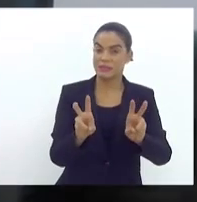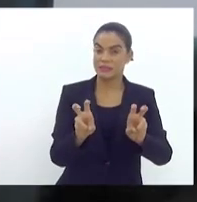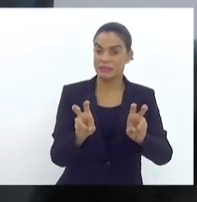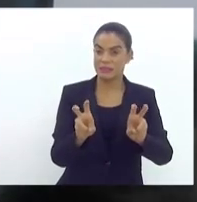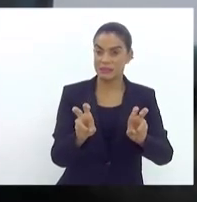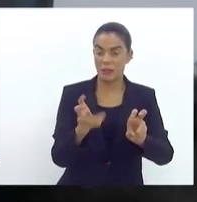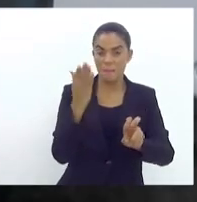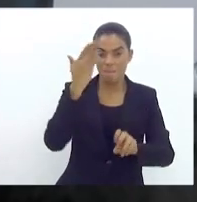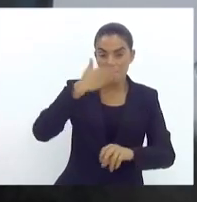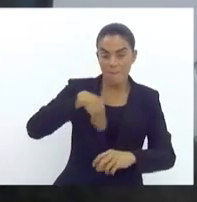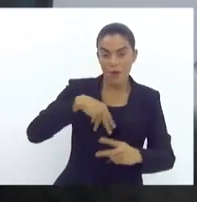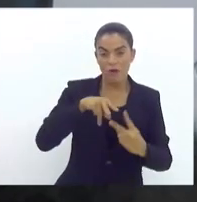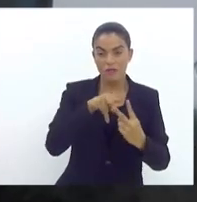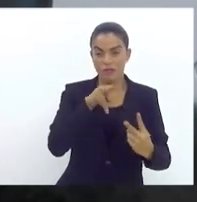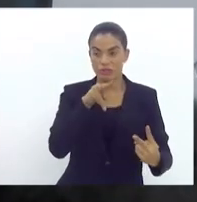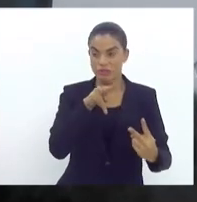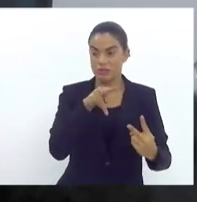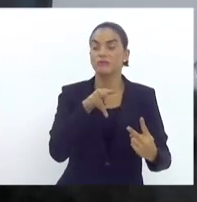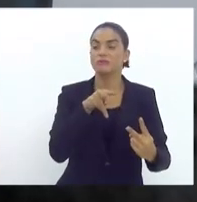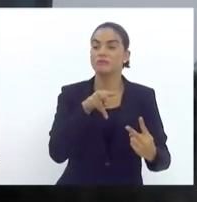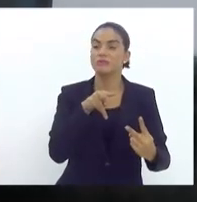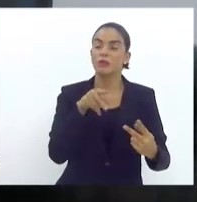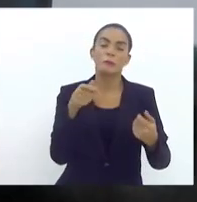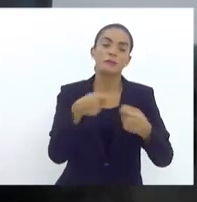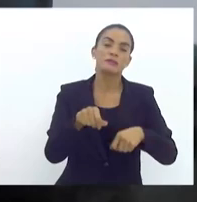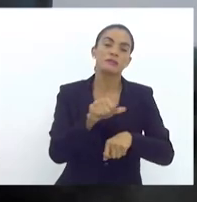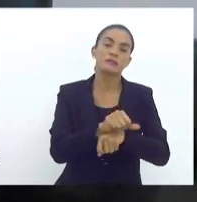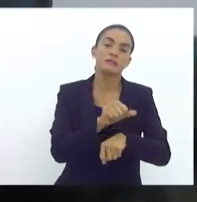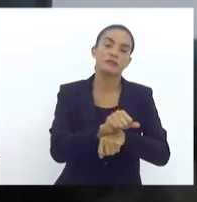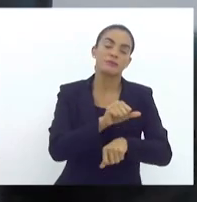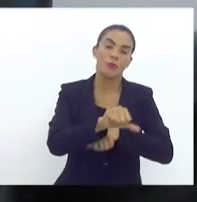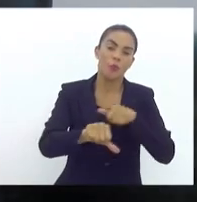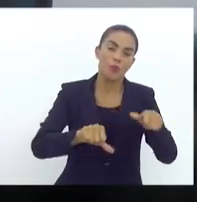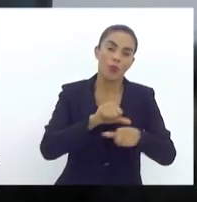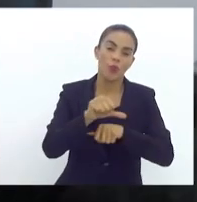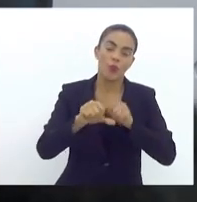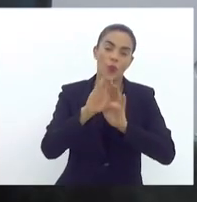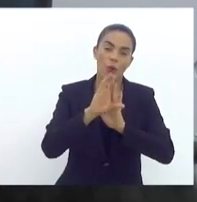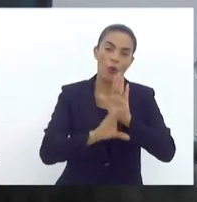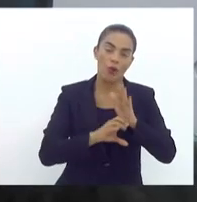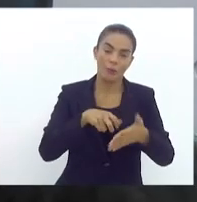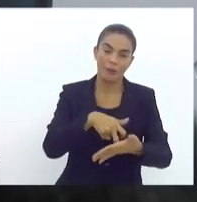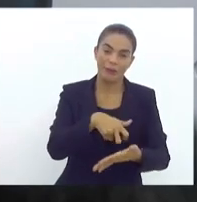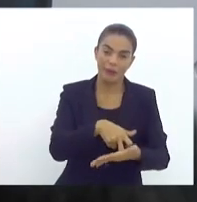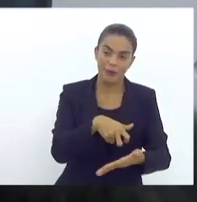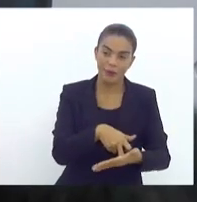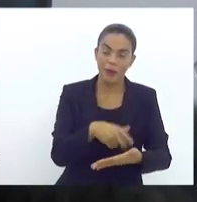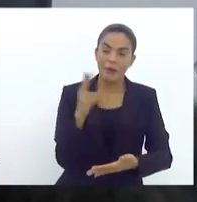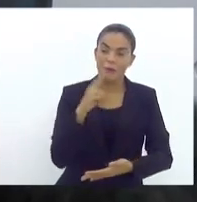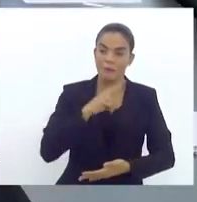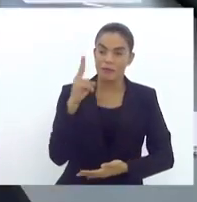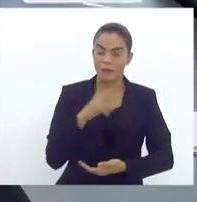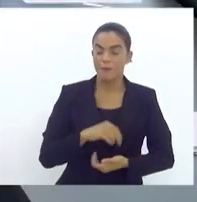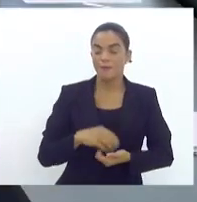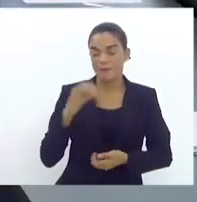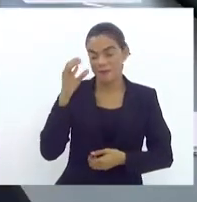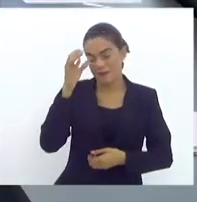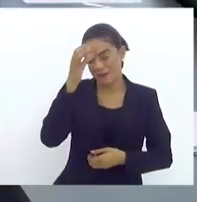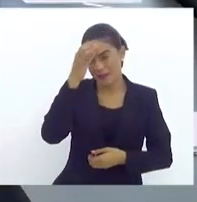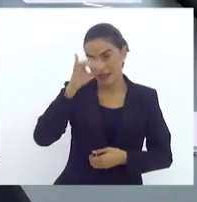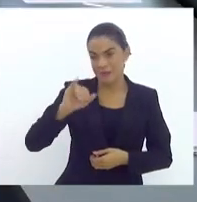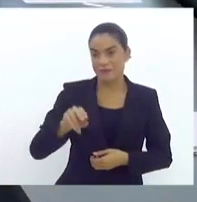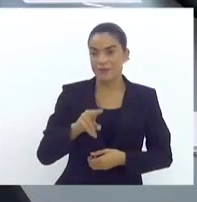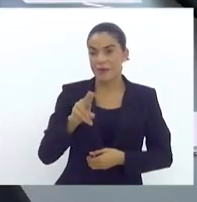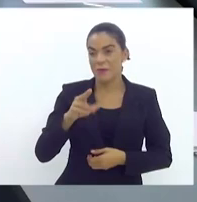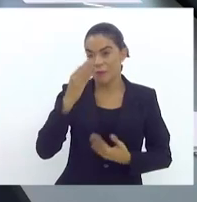prova digital posta não precisa esperar alteração do Código de Processo Penal possa ser mais emergencial deputada Tia